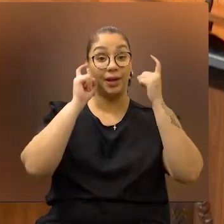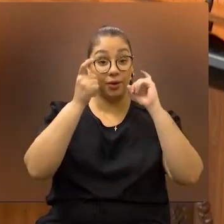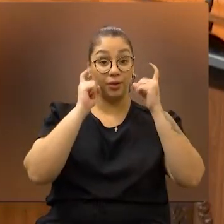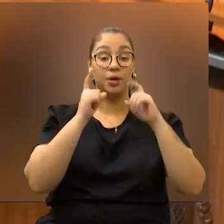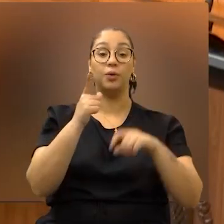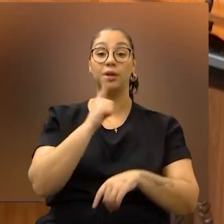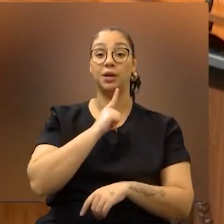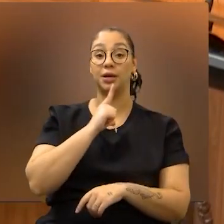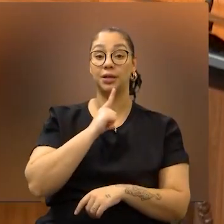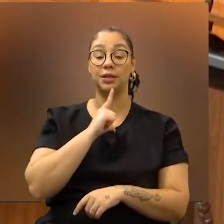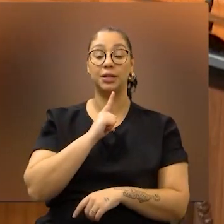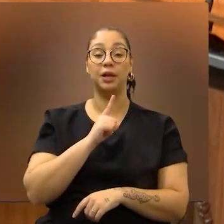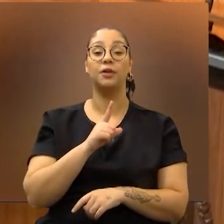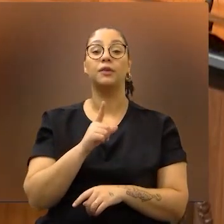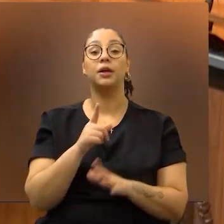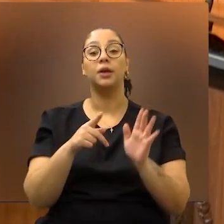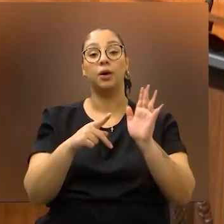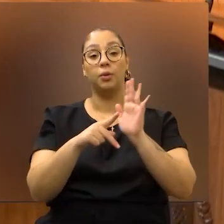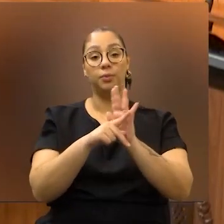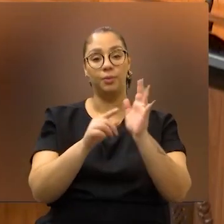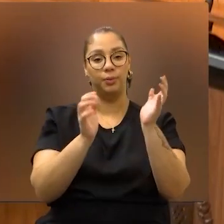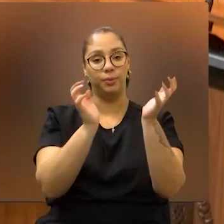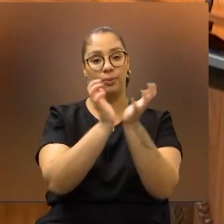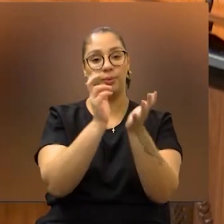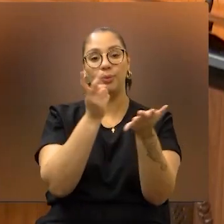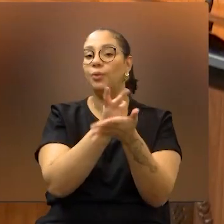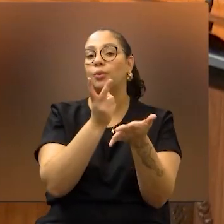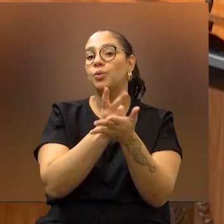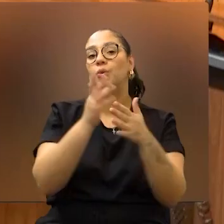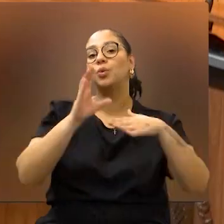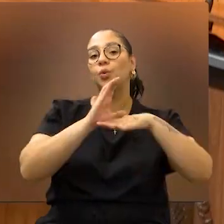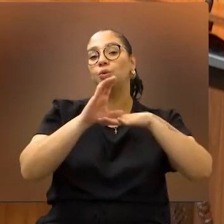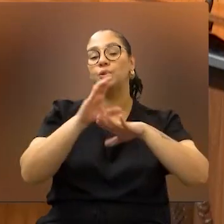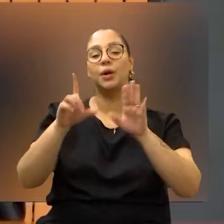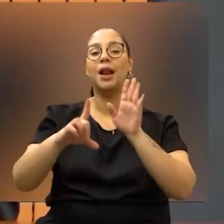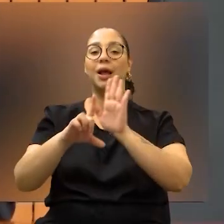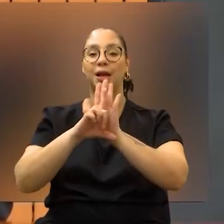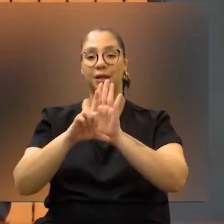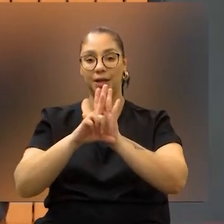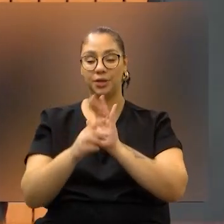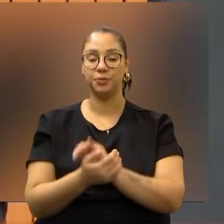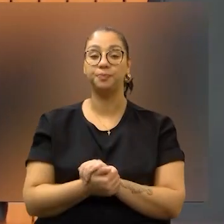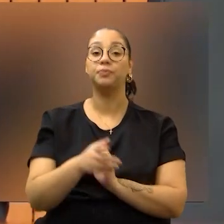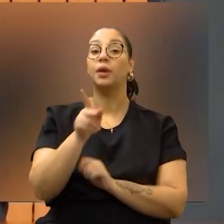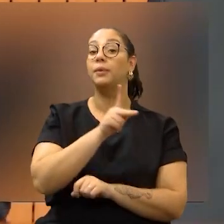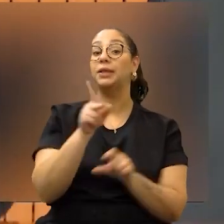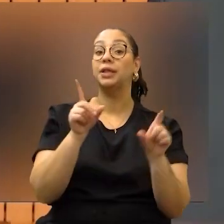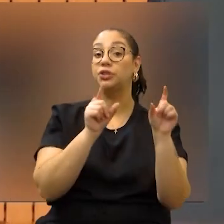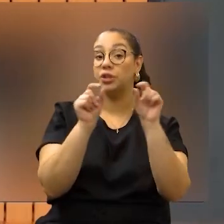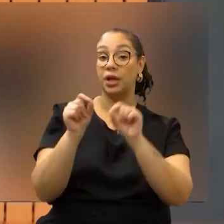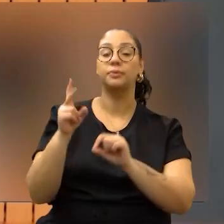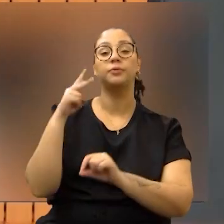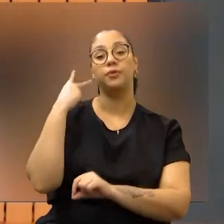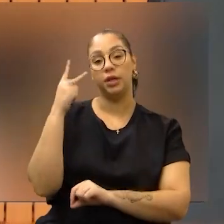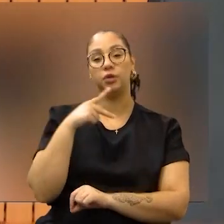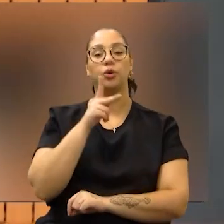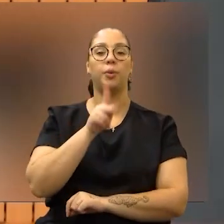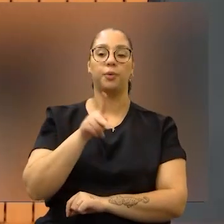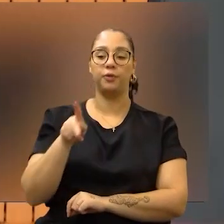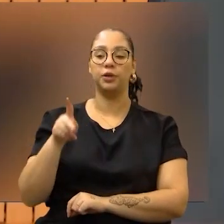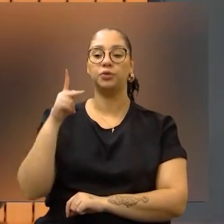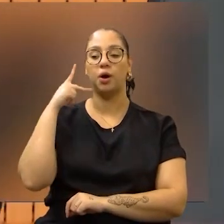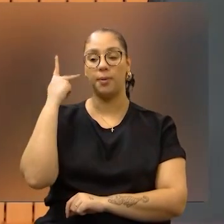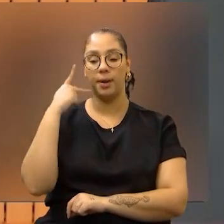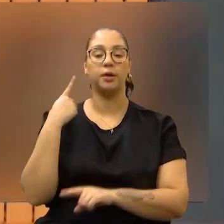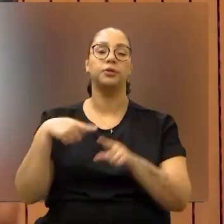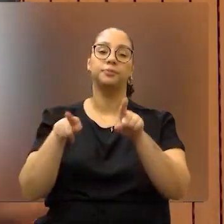A reunião, que aconteceu sob o comando da Comissão Permanente de Constituição e Legalidade, foi presidida pelo vereador